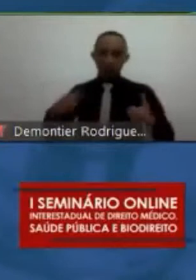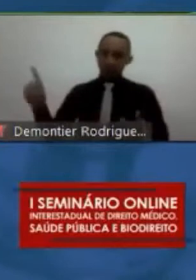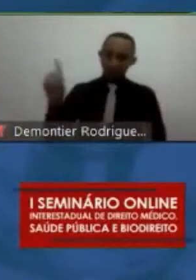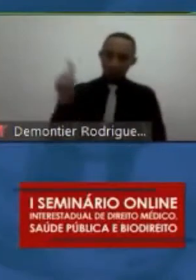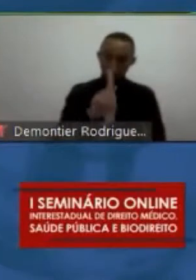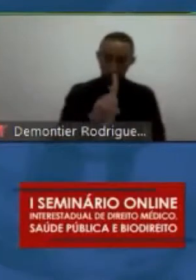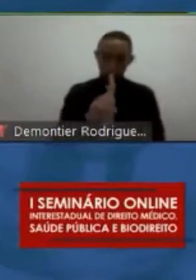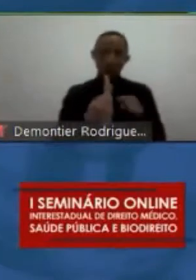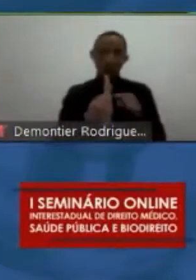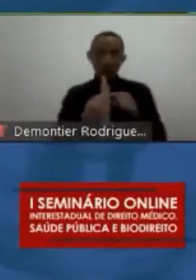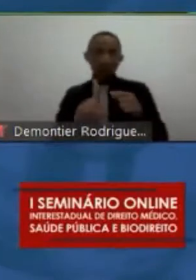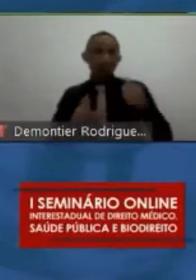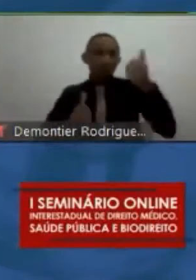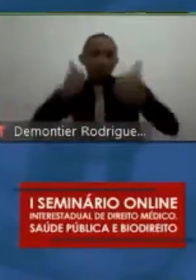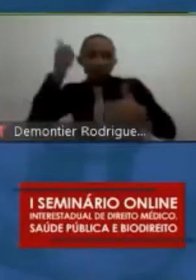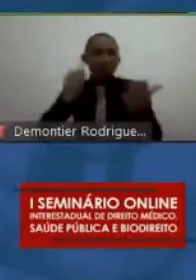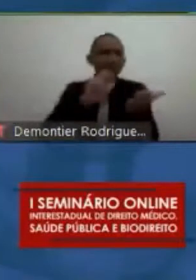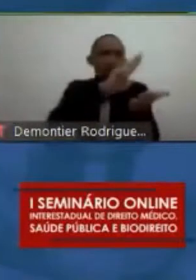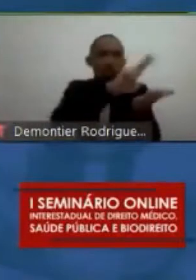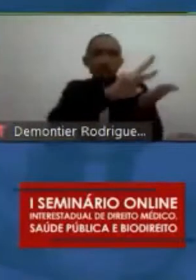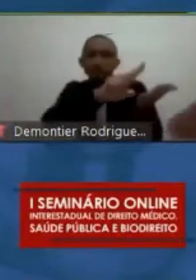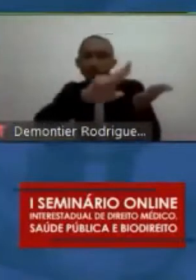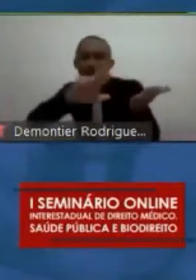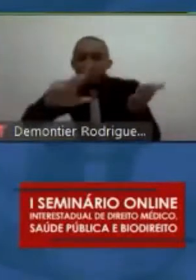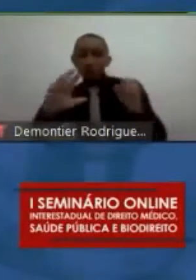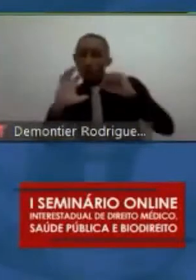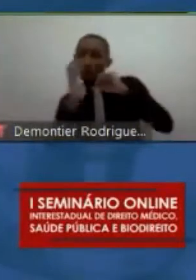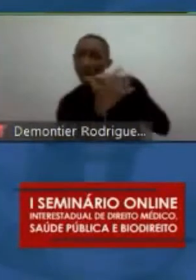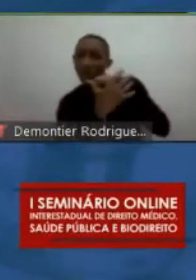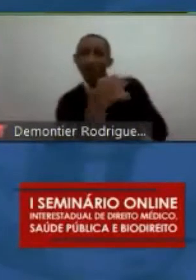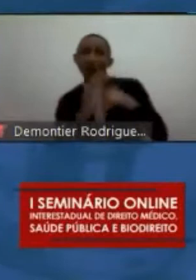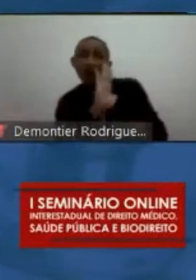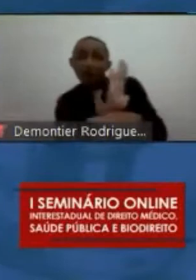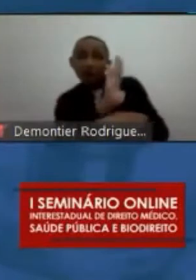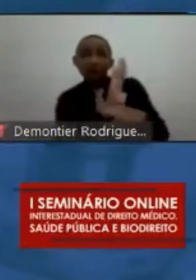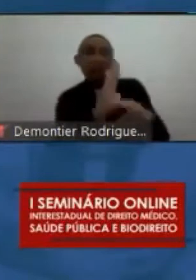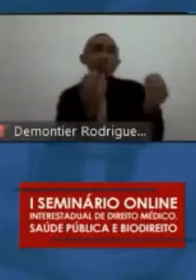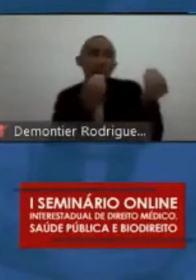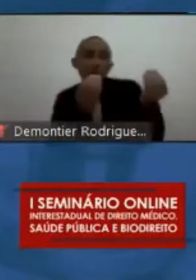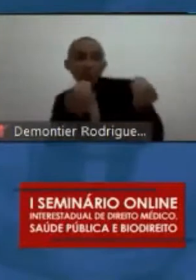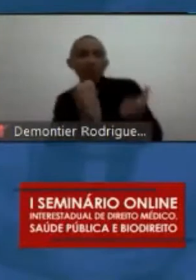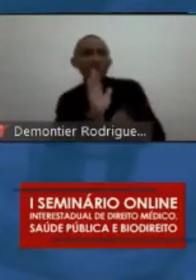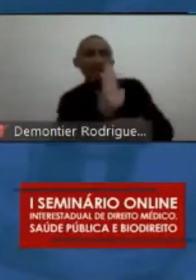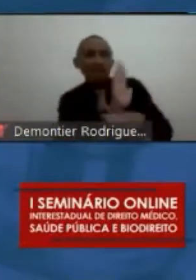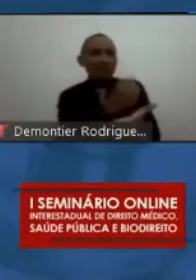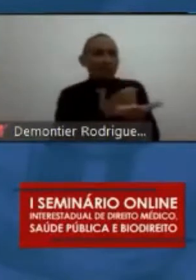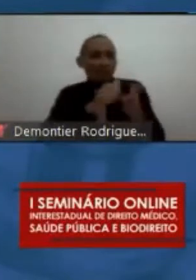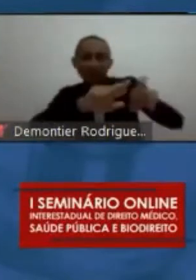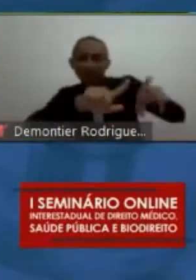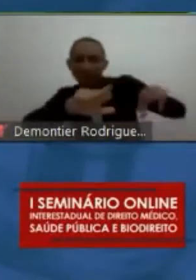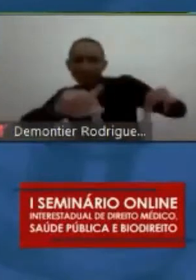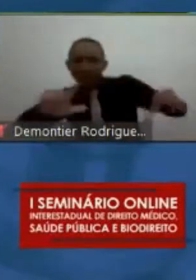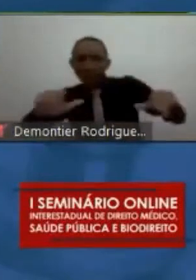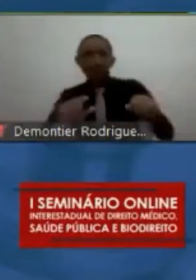ver alguns aspectos relacionados ao combate do Covid muito de perto, e como a gente está buscando essas alternativas